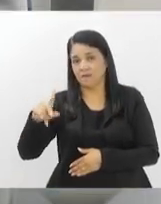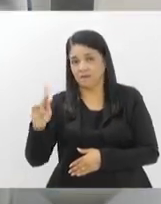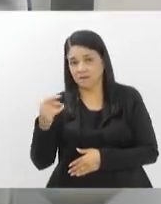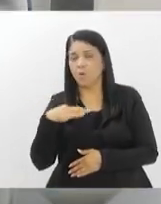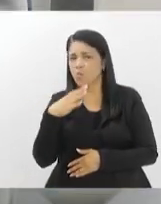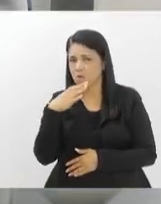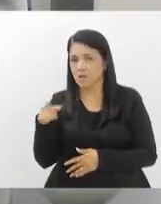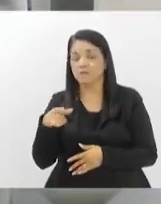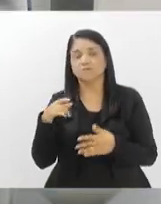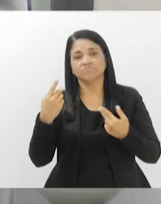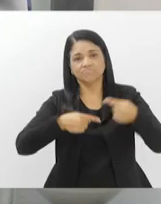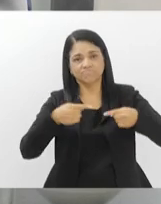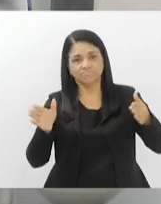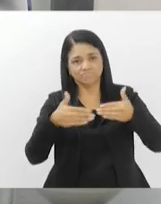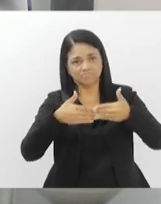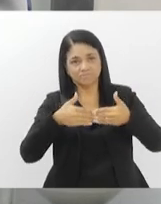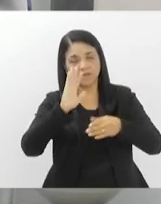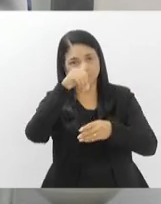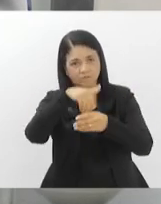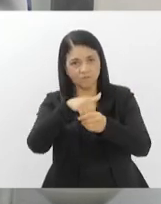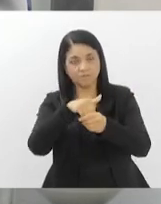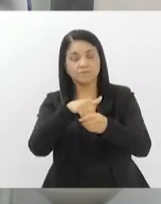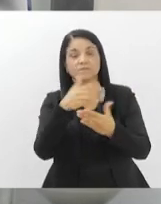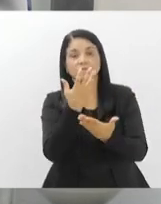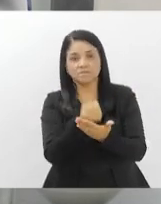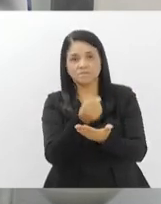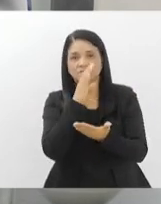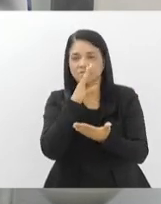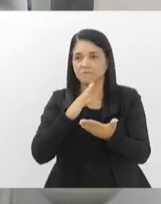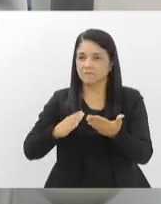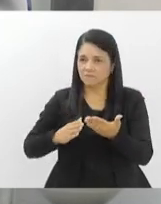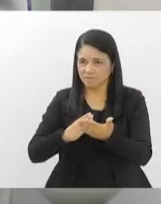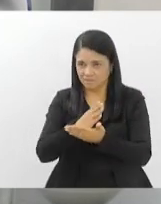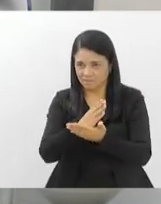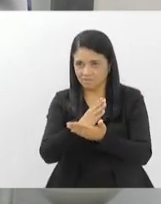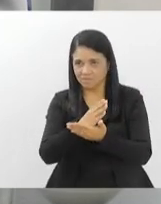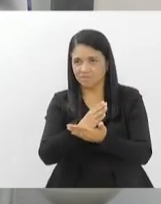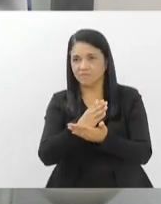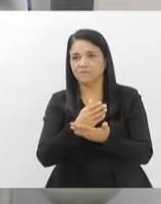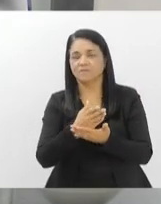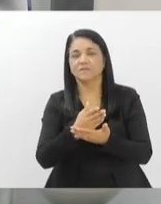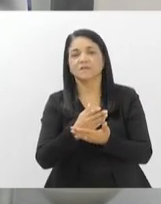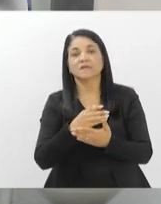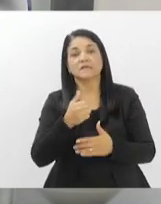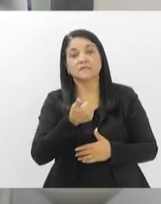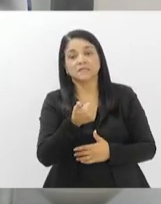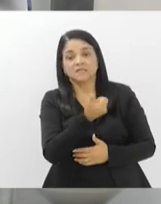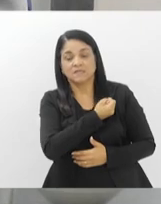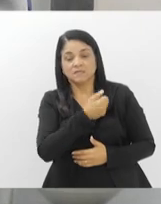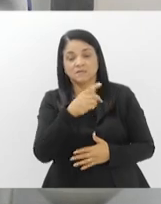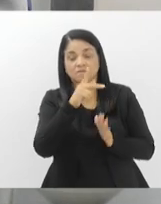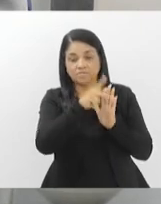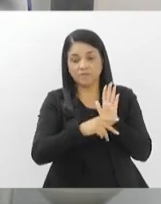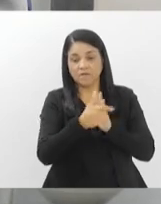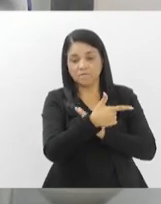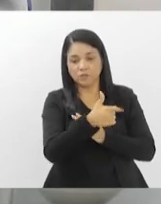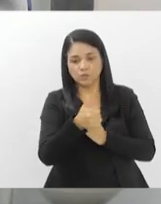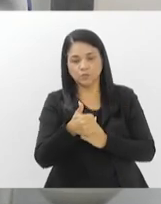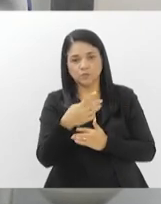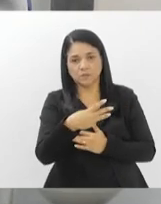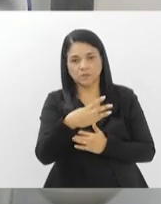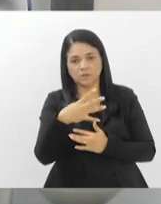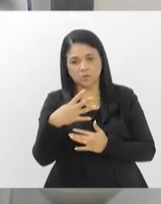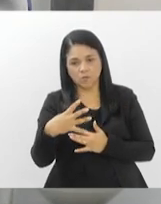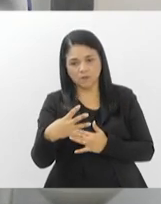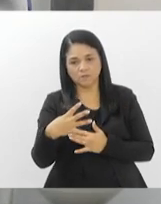queira discutir, encerrada a discussão, em votação, os senhores que aprovam, permaneçam como estão, aprovados. 15 da pauta, PL 2134 de 23, de